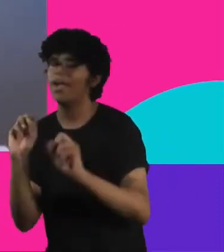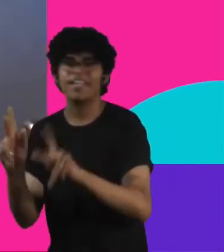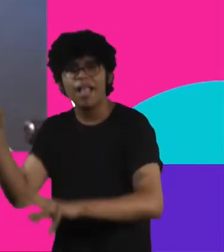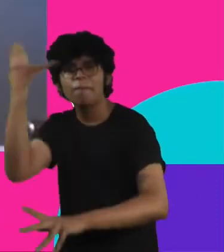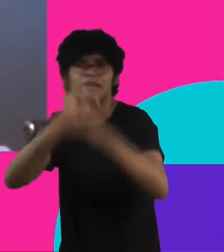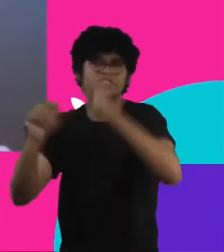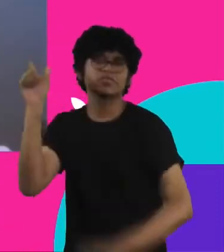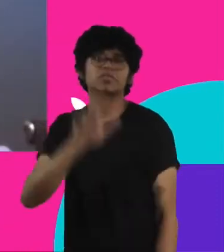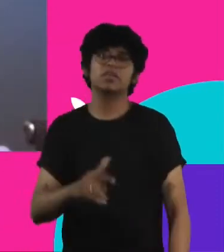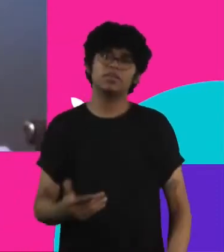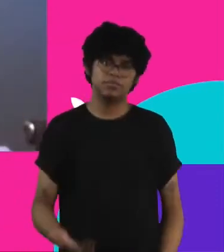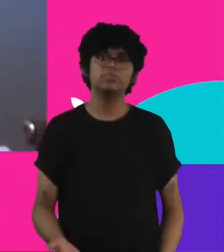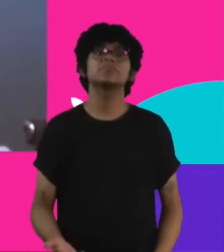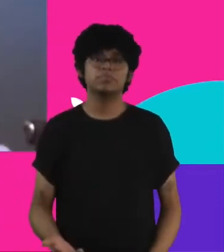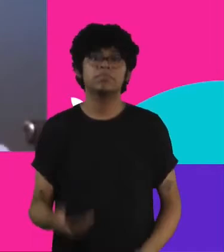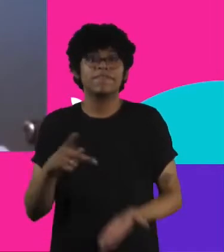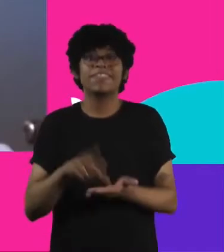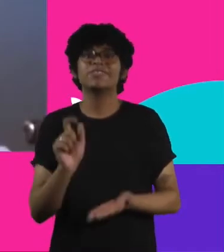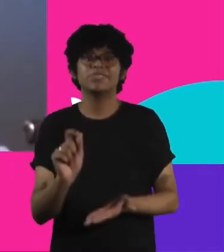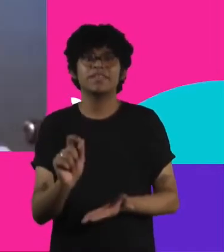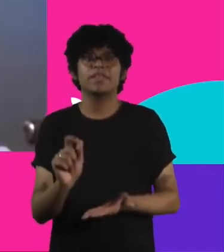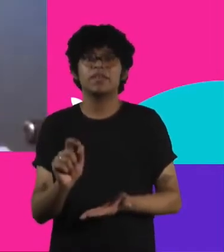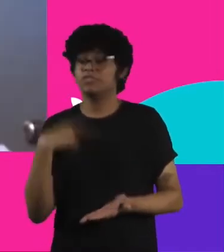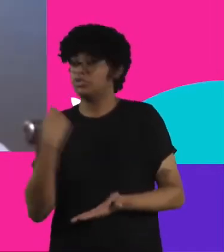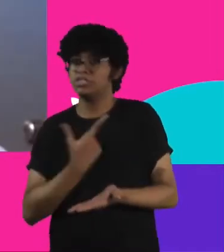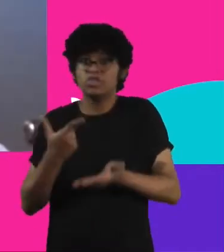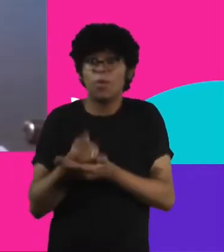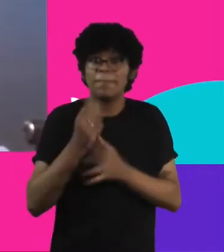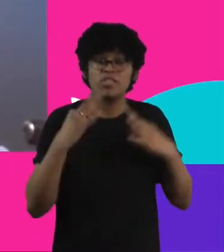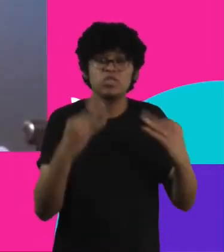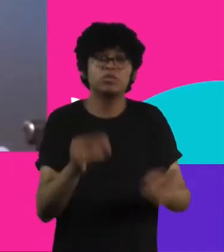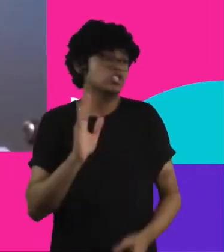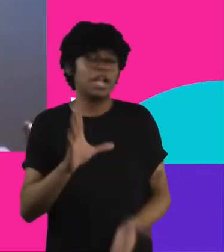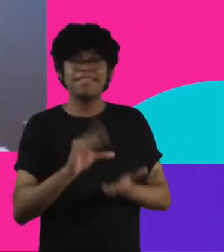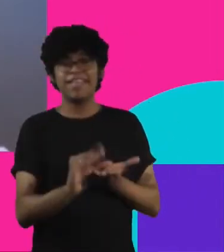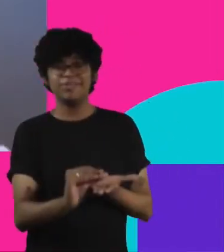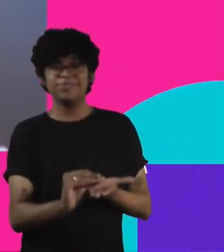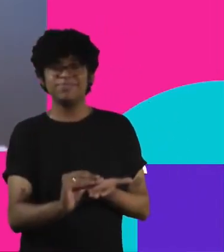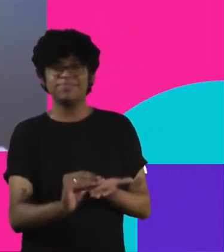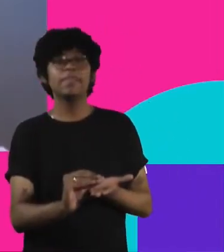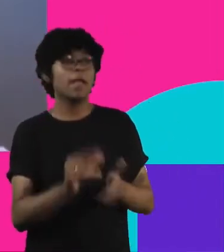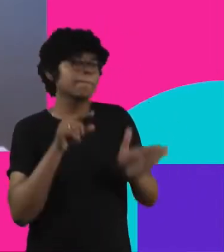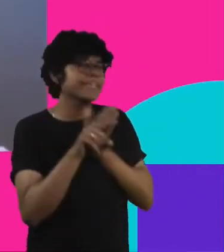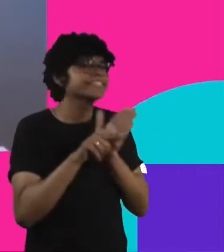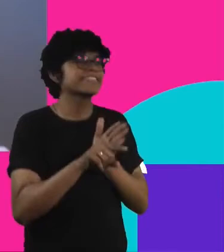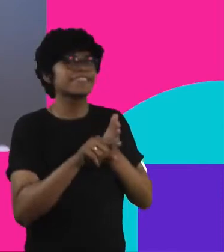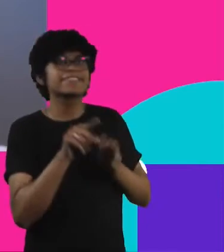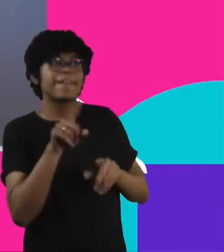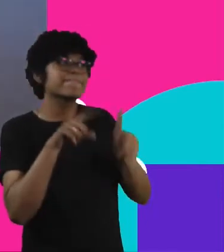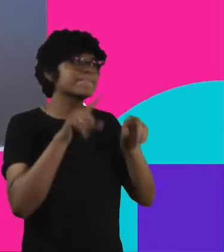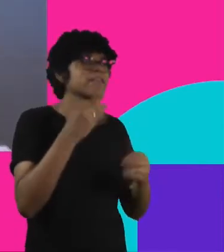na verdade, como a Fernanda costuma dizer, quando a gente vai fazer qualquer compra nossa, a gente já trabalha com dados, fazendo uma pesquisa e fazendo um levantamento de preços.